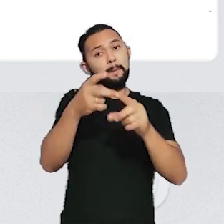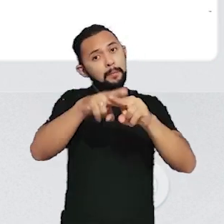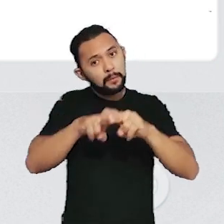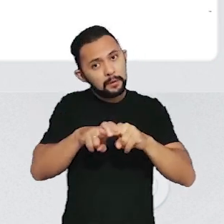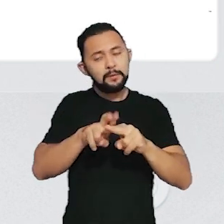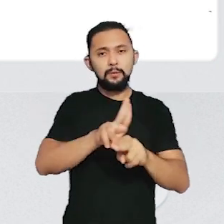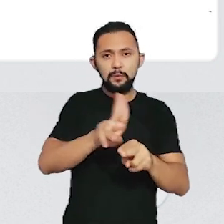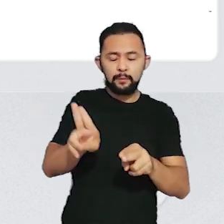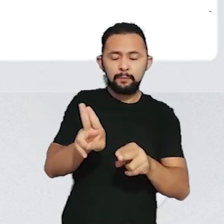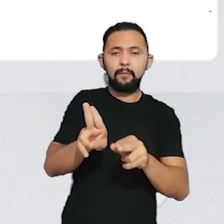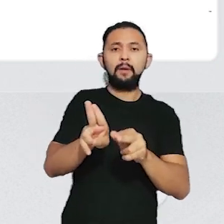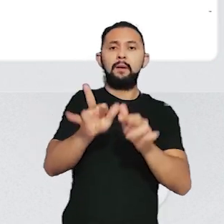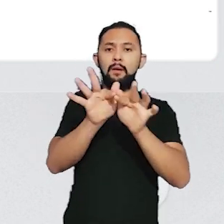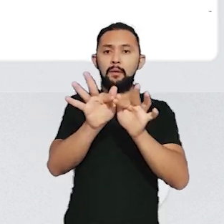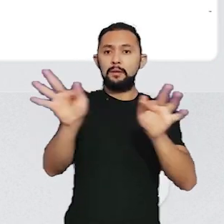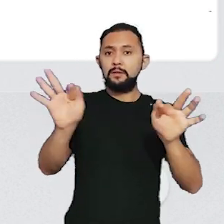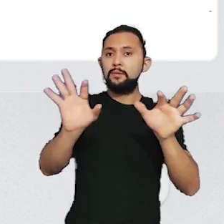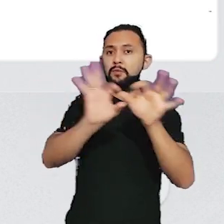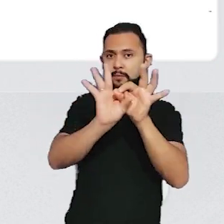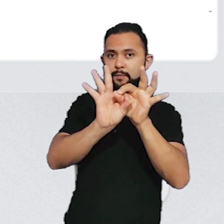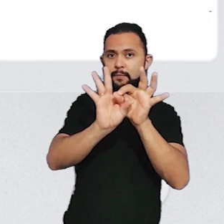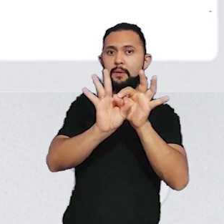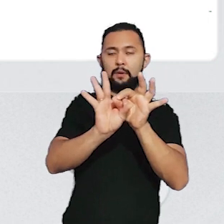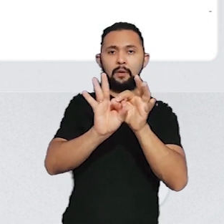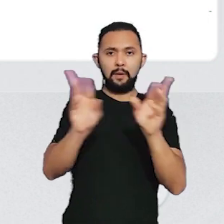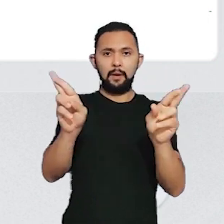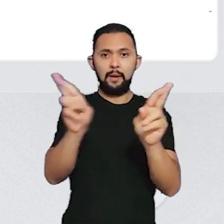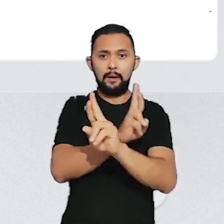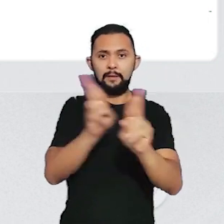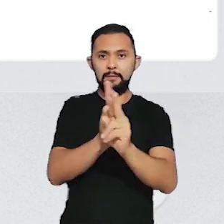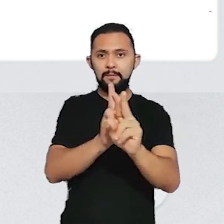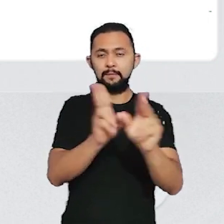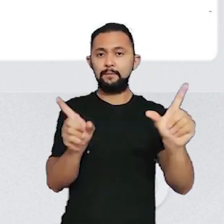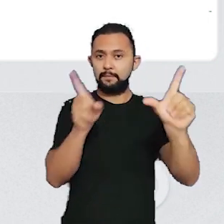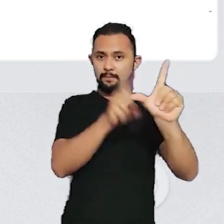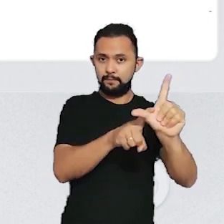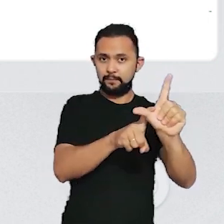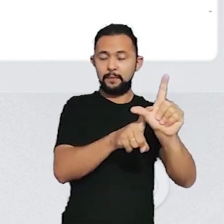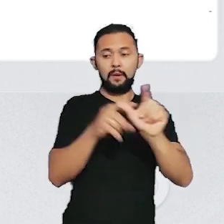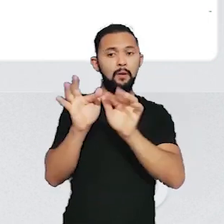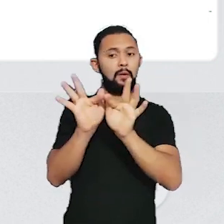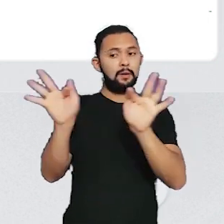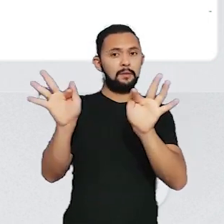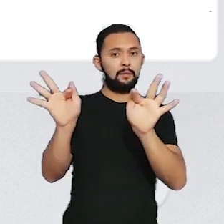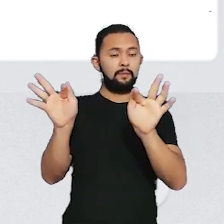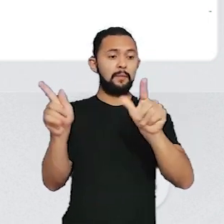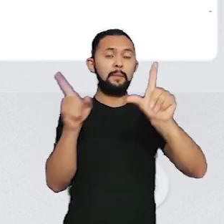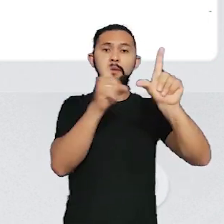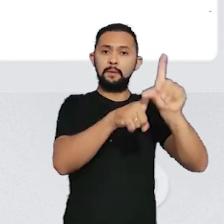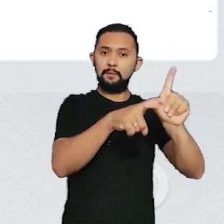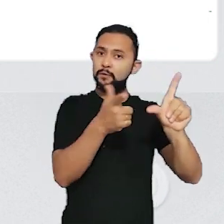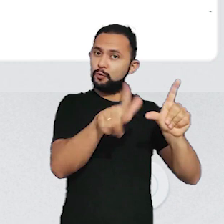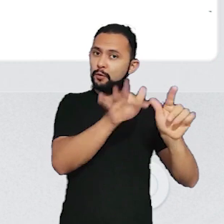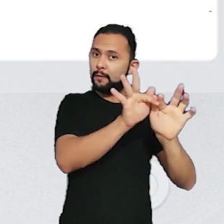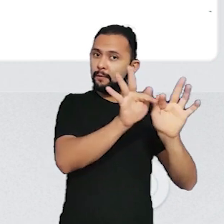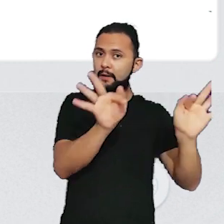orações subordinadas, tá? Esse suborno é essa relação de dependência. Então, uma oração subordinada vai depender de